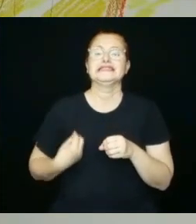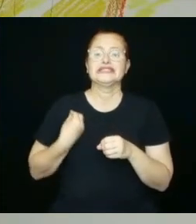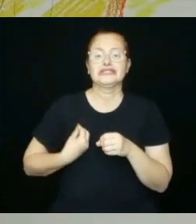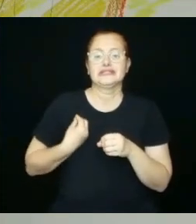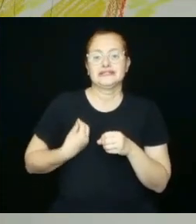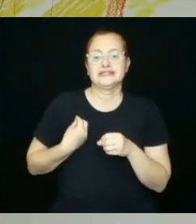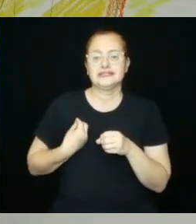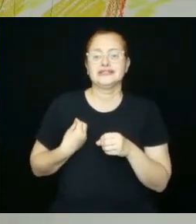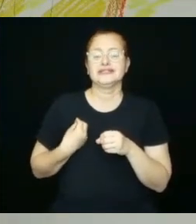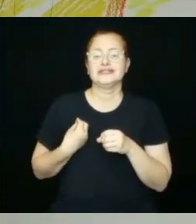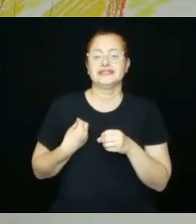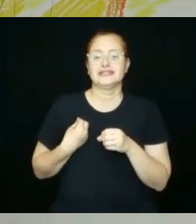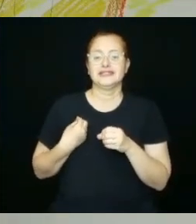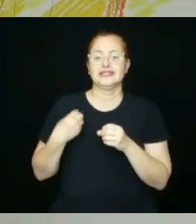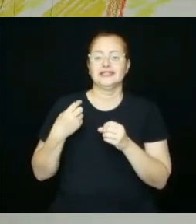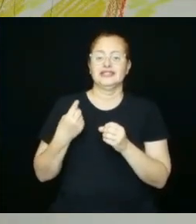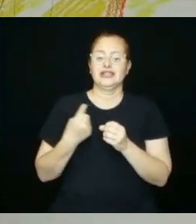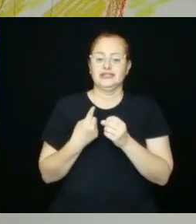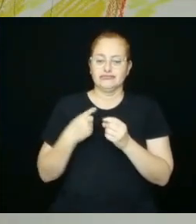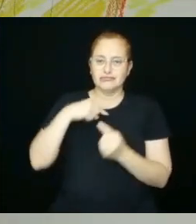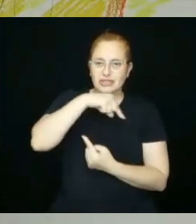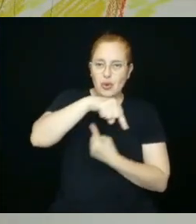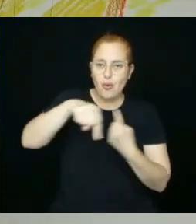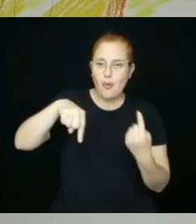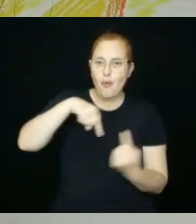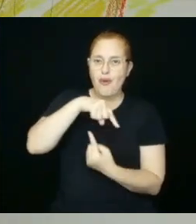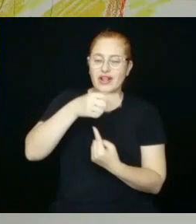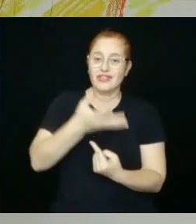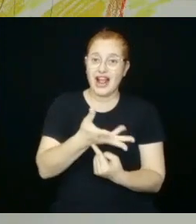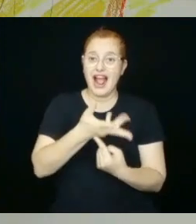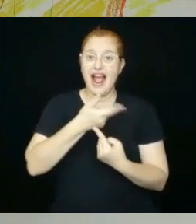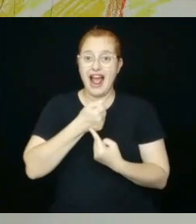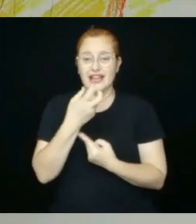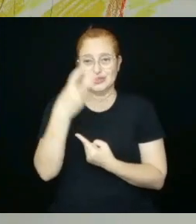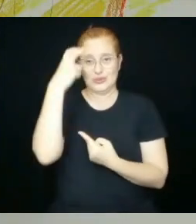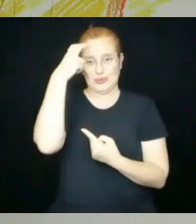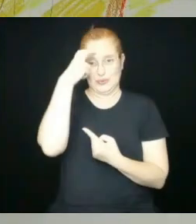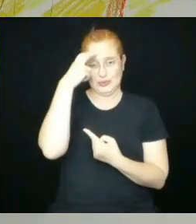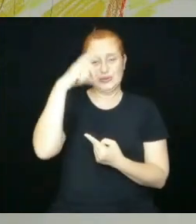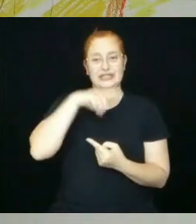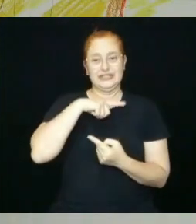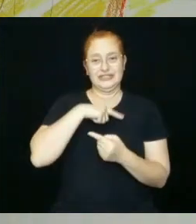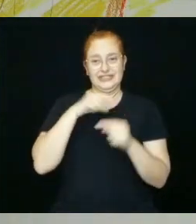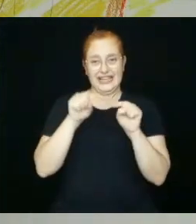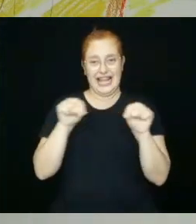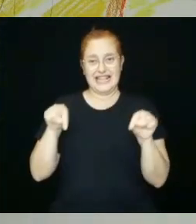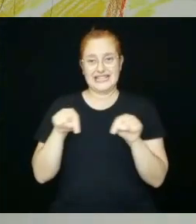um circuito legal, assim, de arte e cultura, assim, que era no espaço do Ateliê Coletivo,